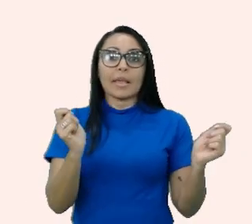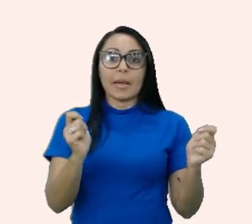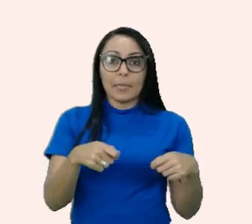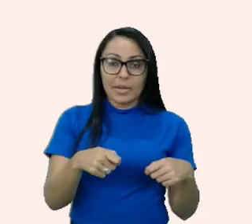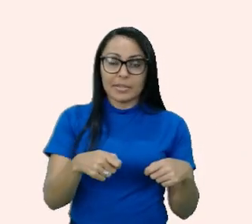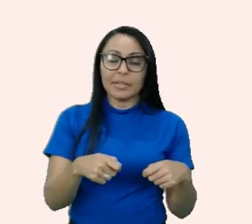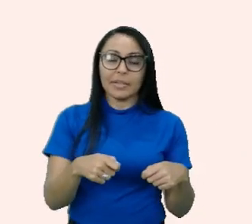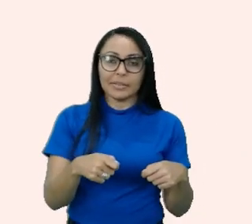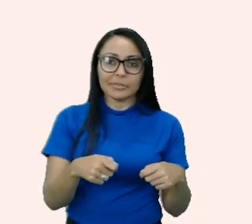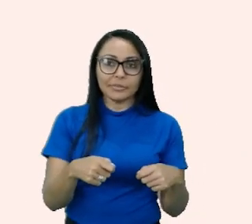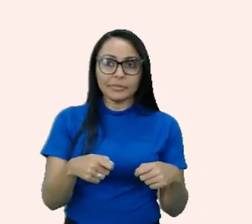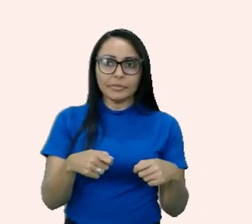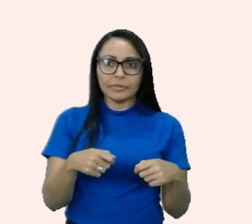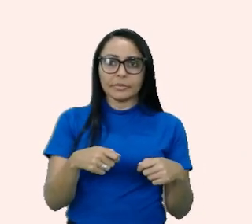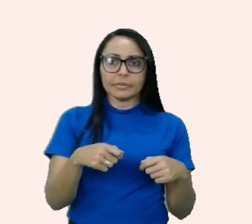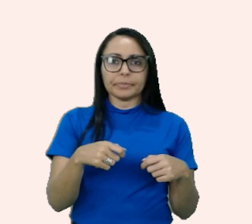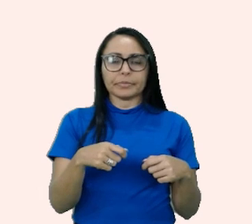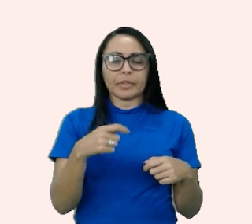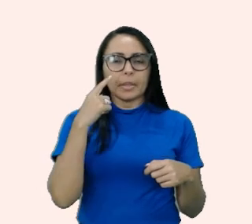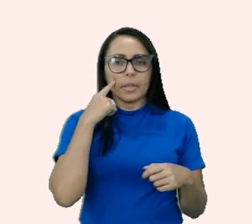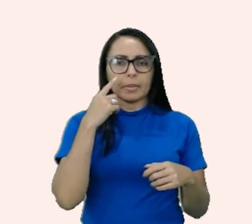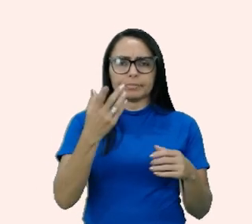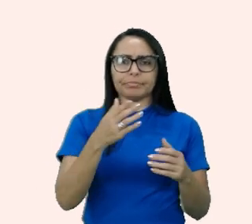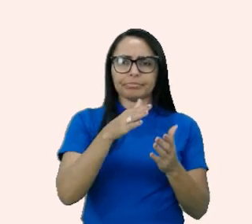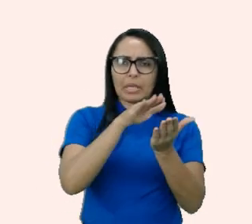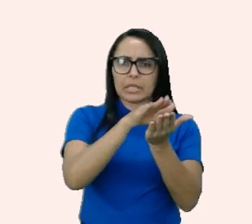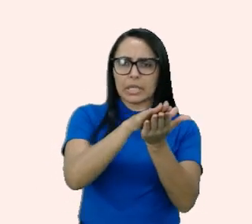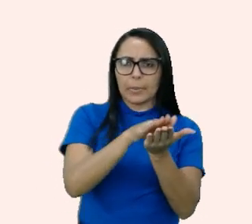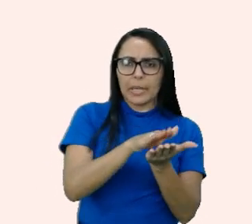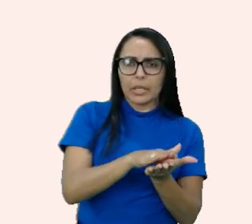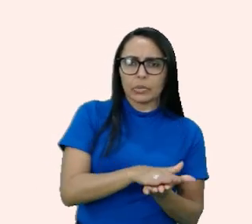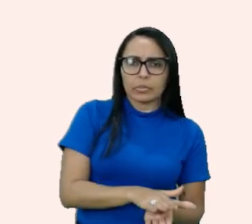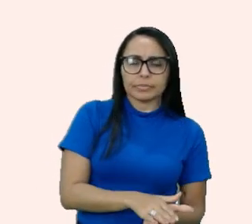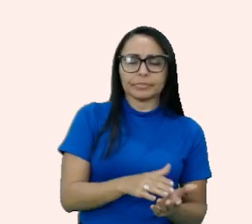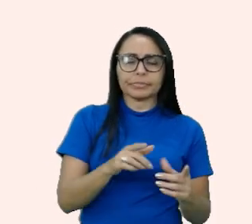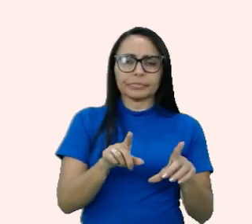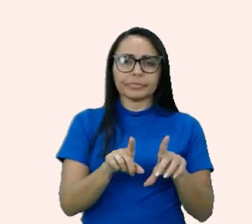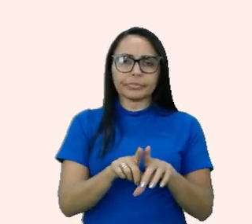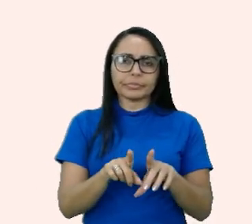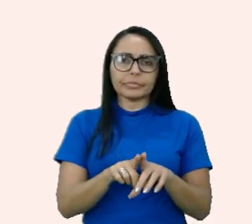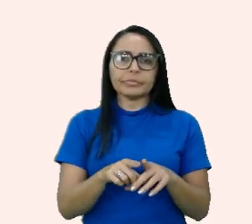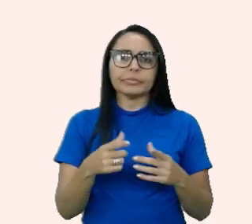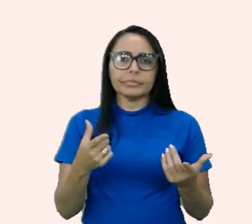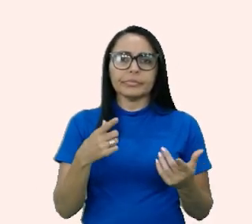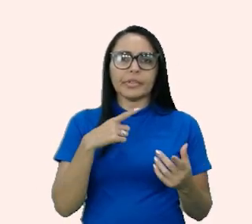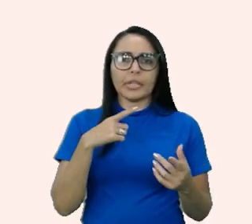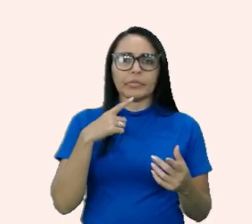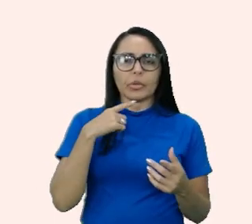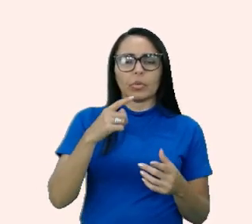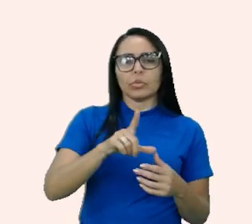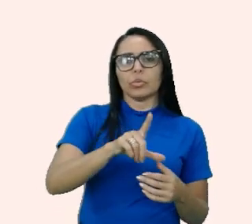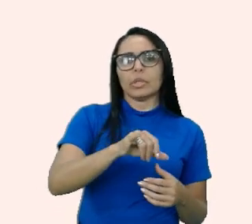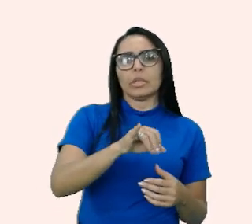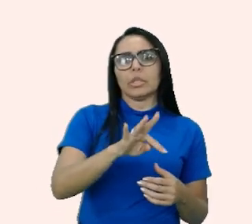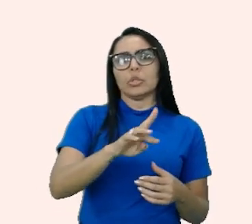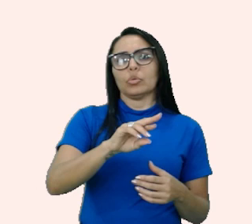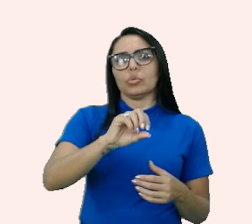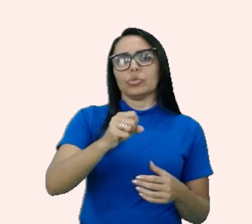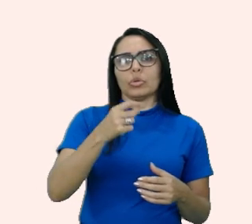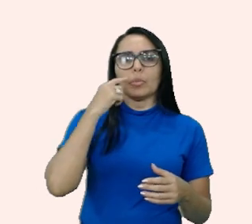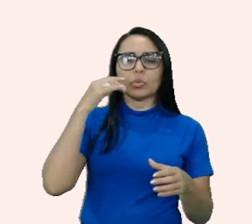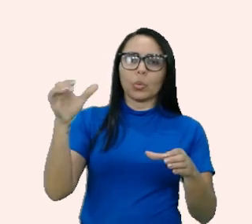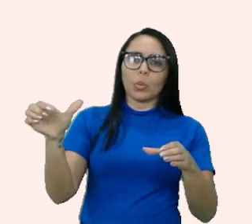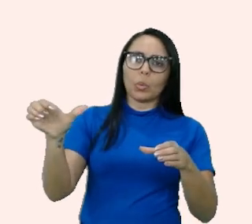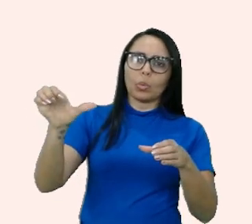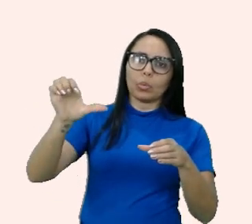capacidade ou capacidade de armazenamento tem a ver com quantos litros eu posso colocar dentro de